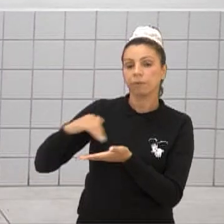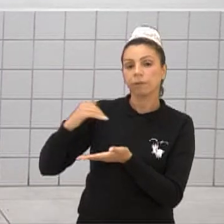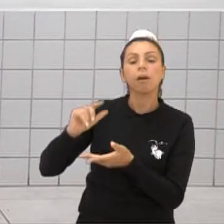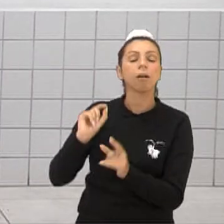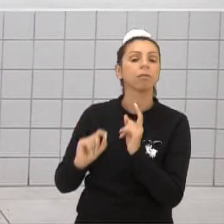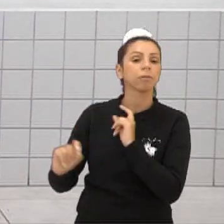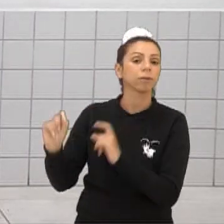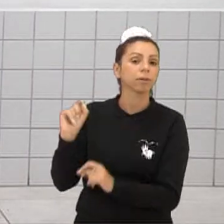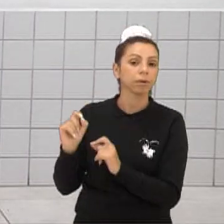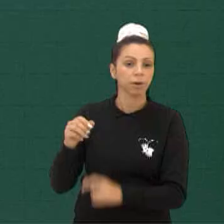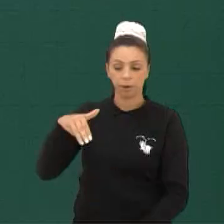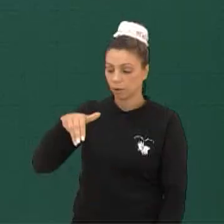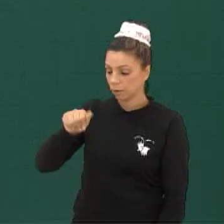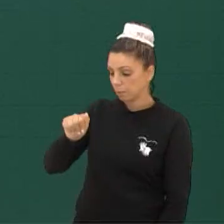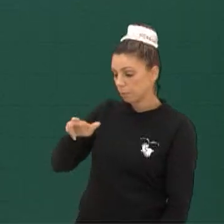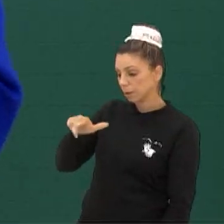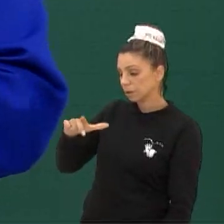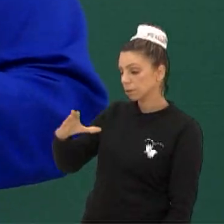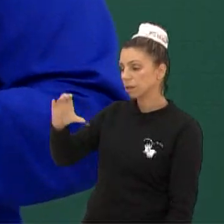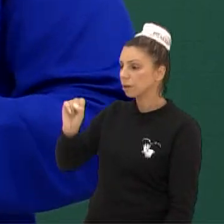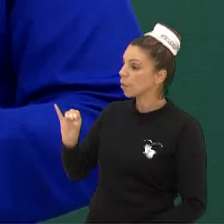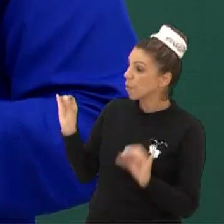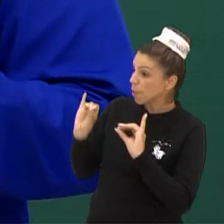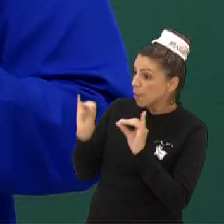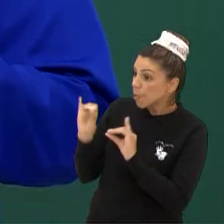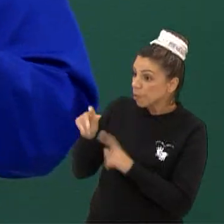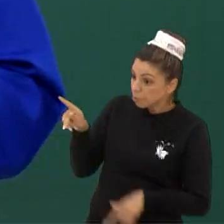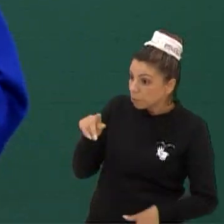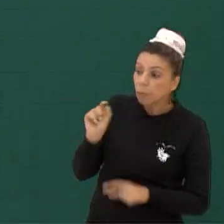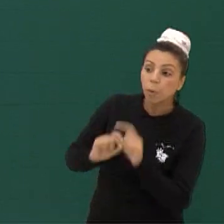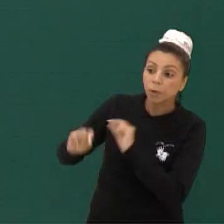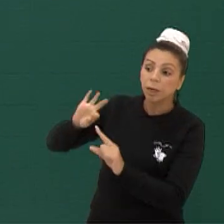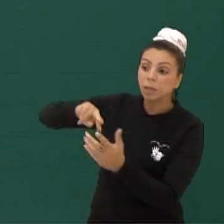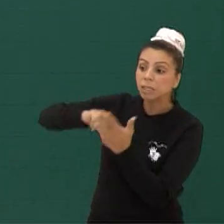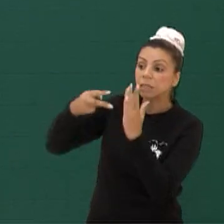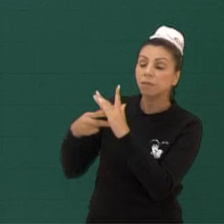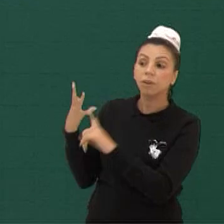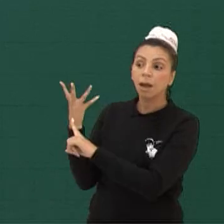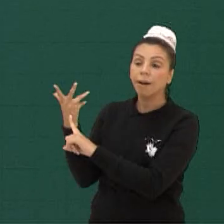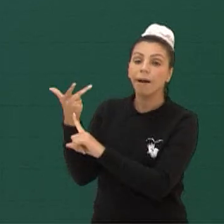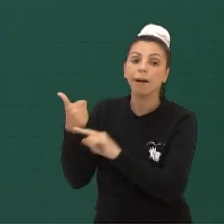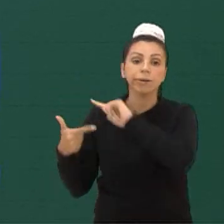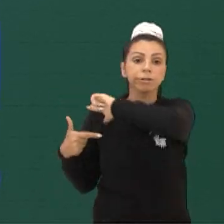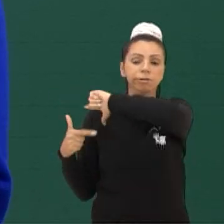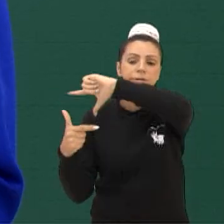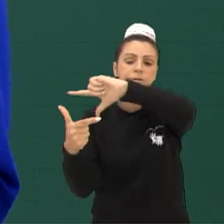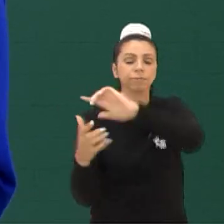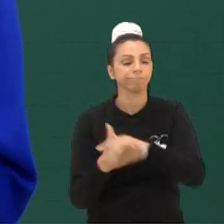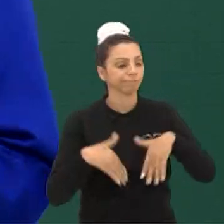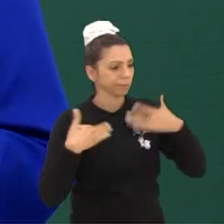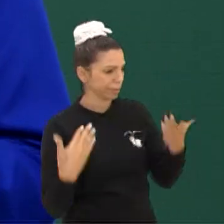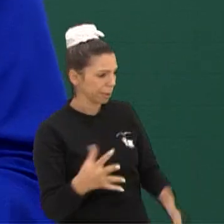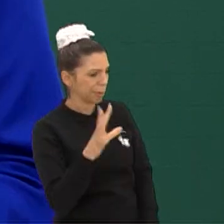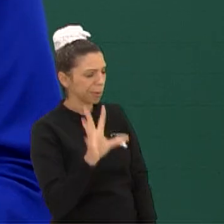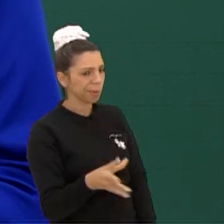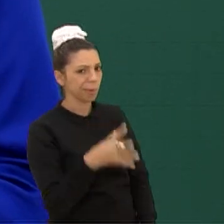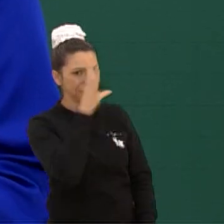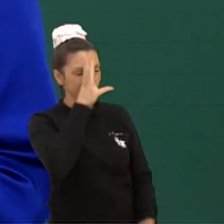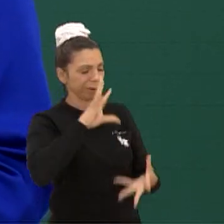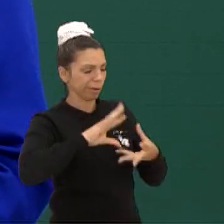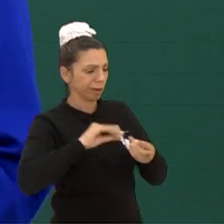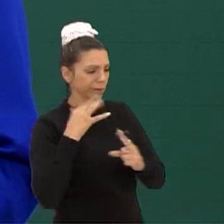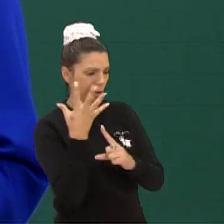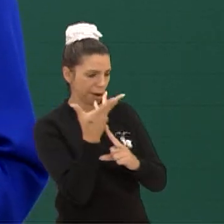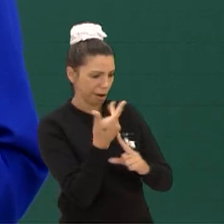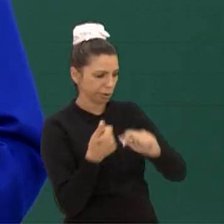Olha só, a Marcela Félix. Oi, professor, o que é arte tradicional? Bom, professor Adriano, quando a gente compreende como arte